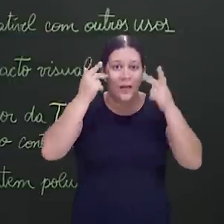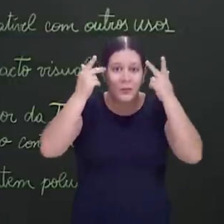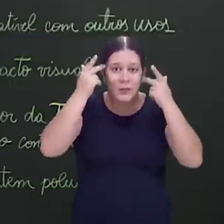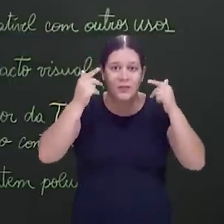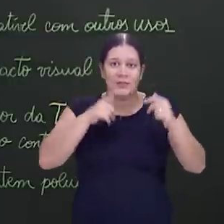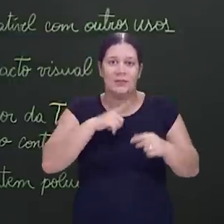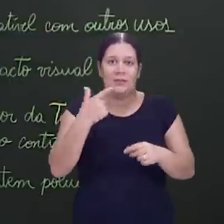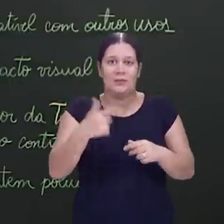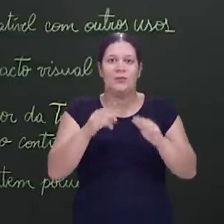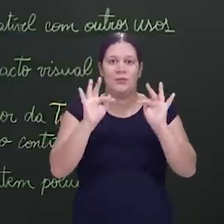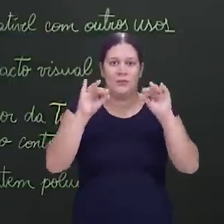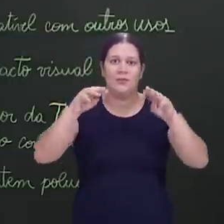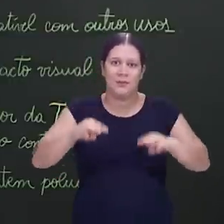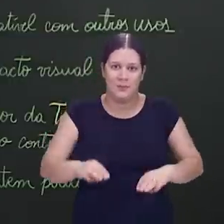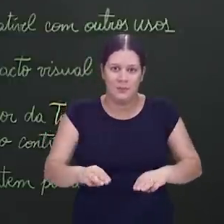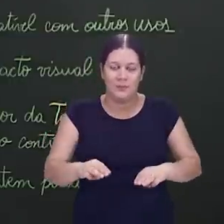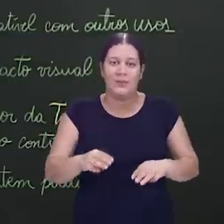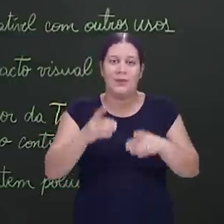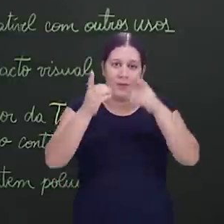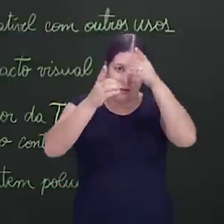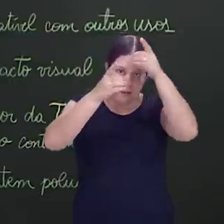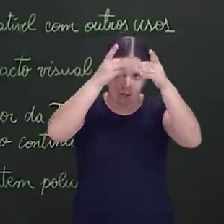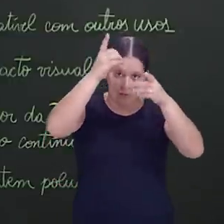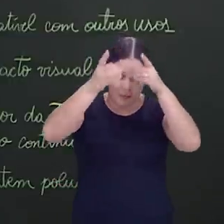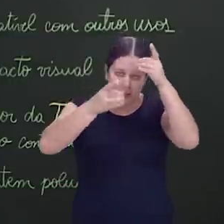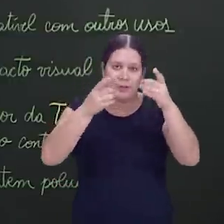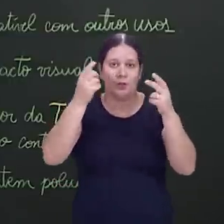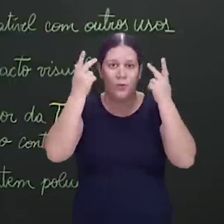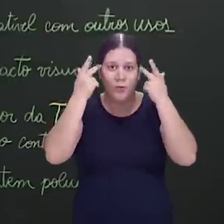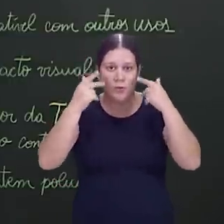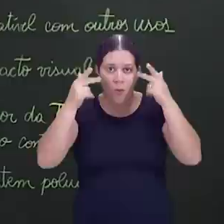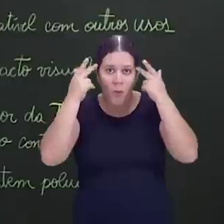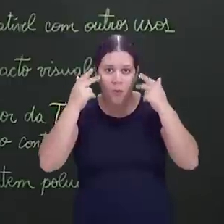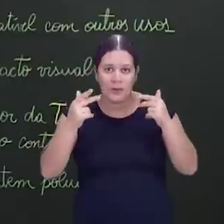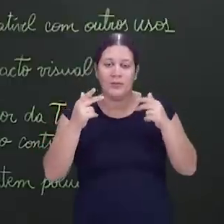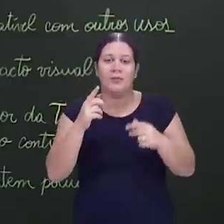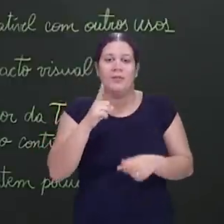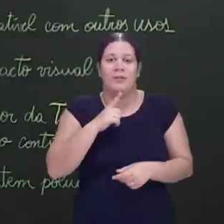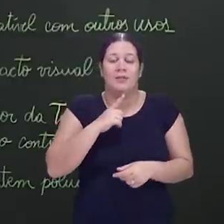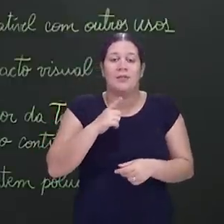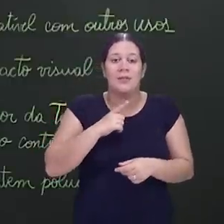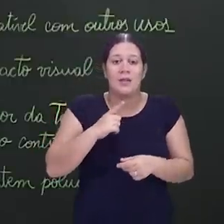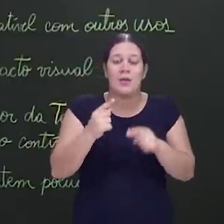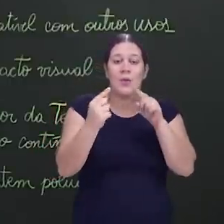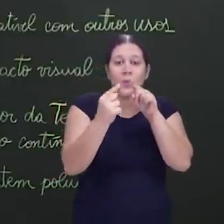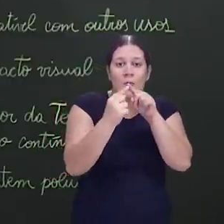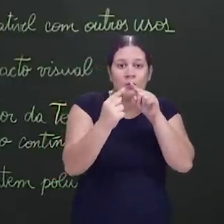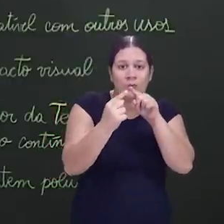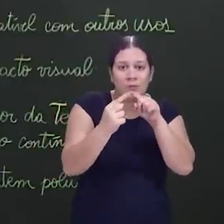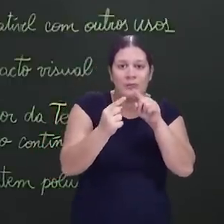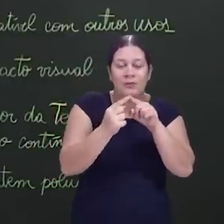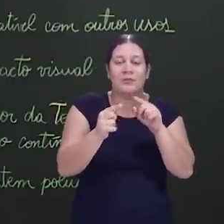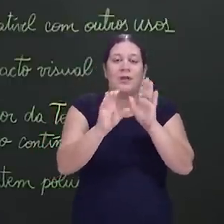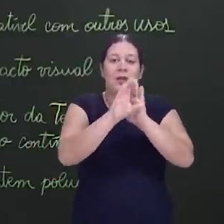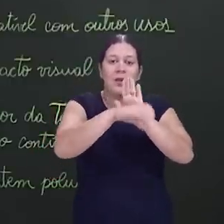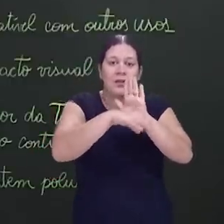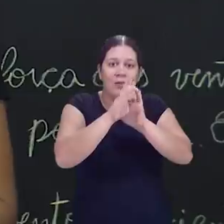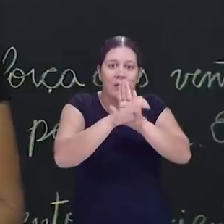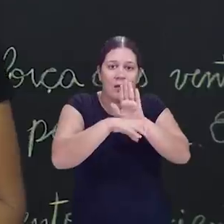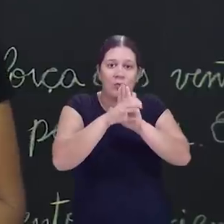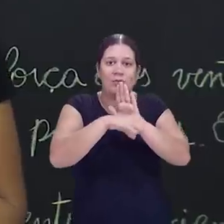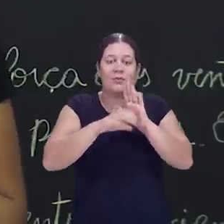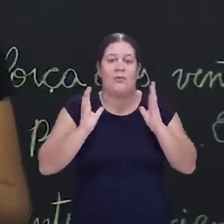Daí a ideia de energia renovável. Normalmente, as energias renováveis elas são associadas ao conceito de uma